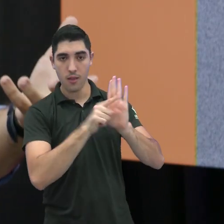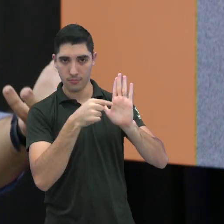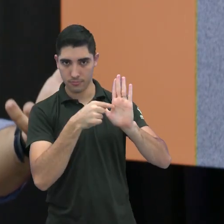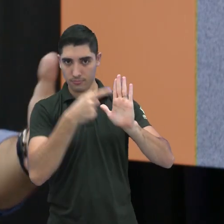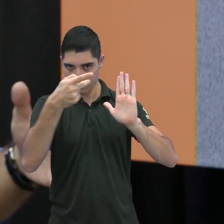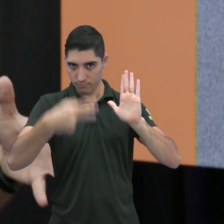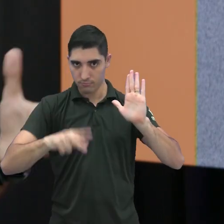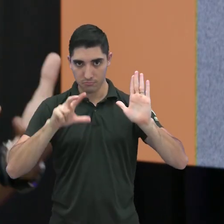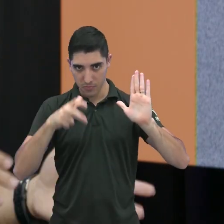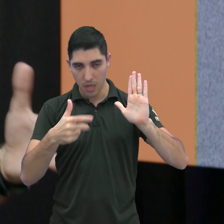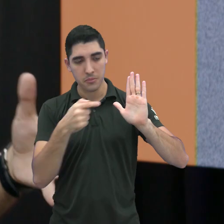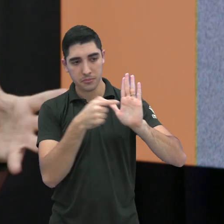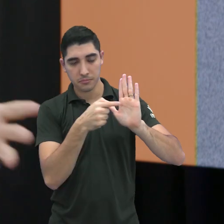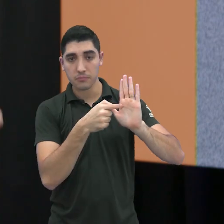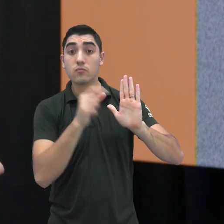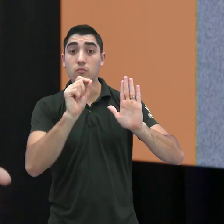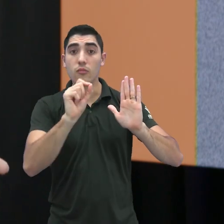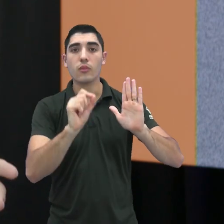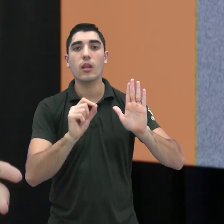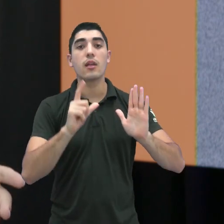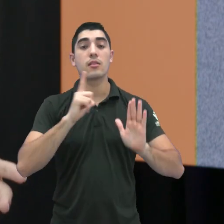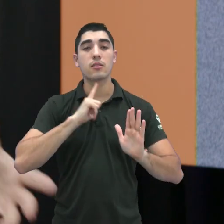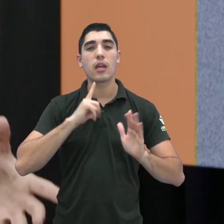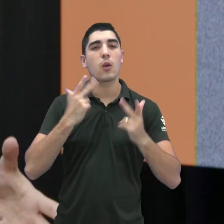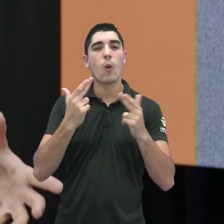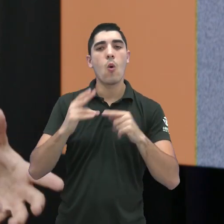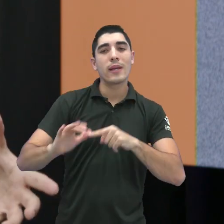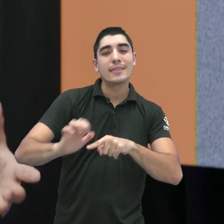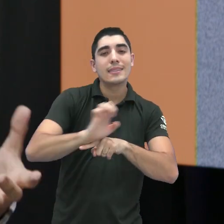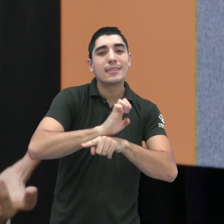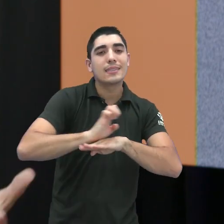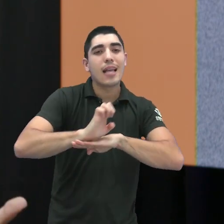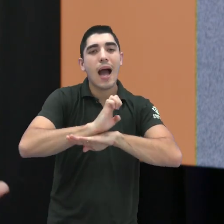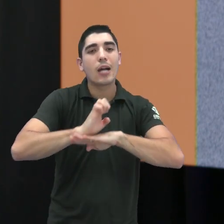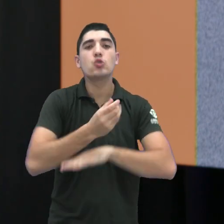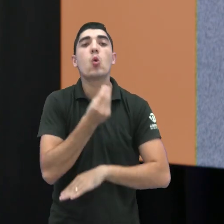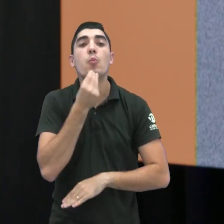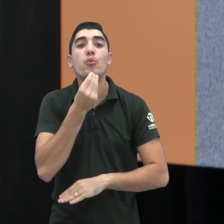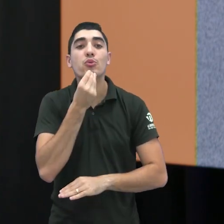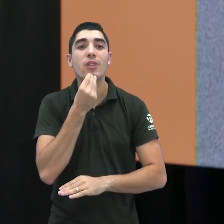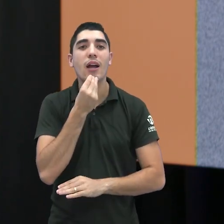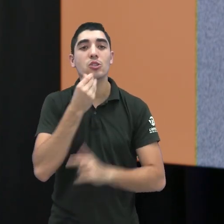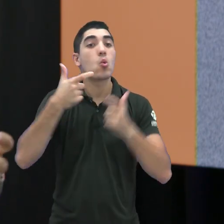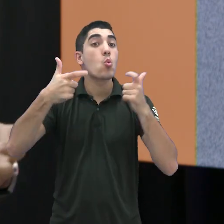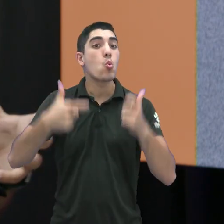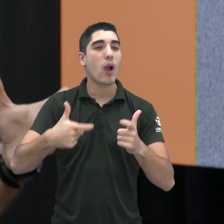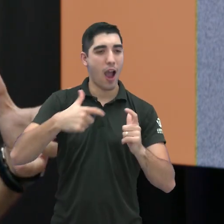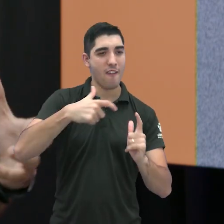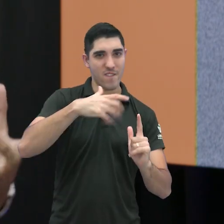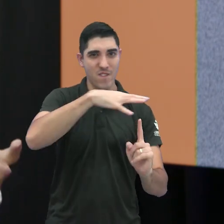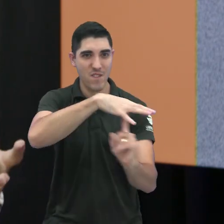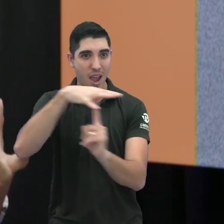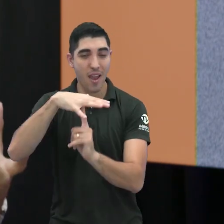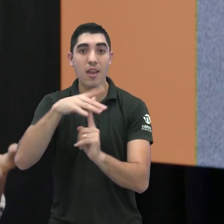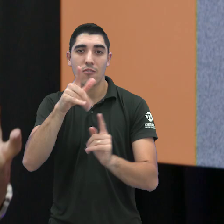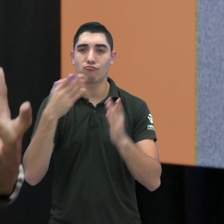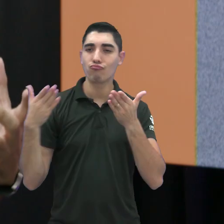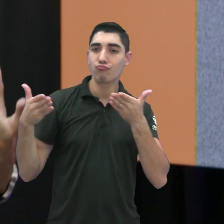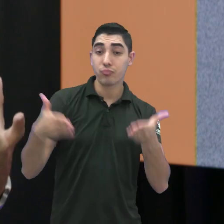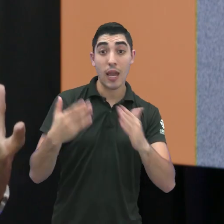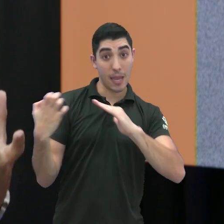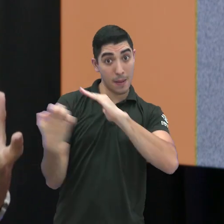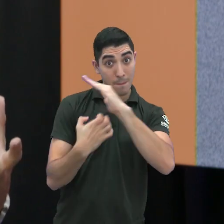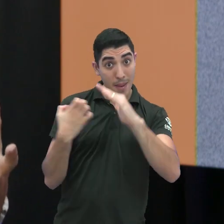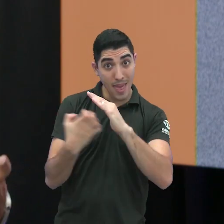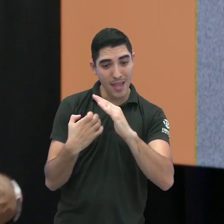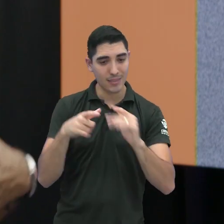achei muito interessante, que é criar uma feira de estágio na cidade. Então é muito legal, né? Ou seja, você conseguir unir empresas em